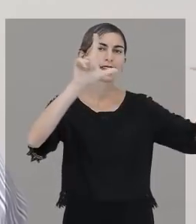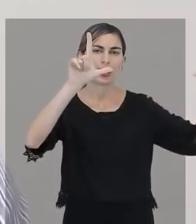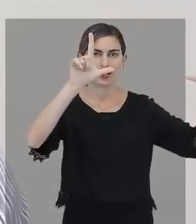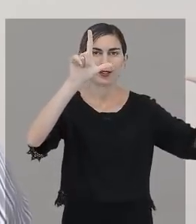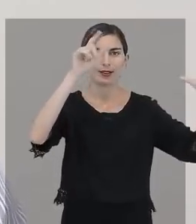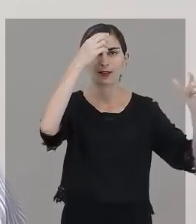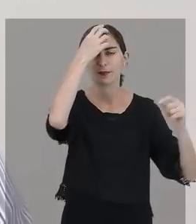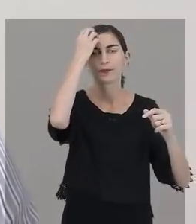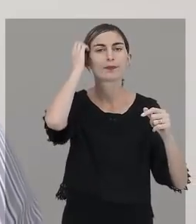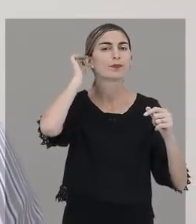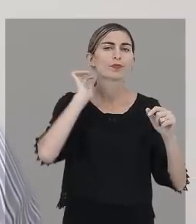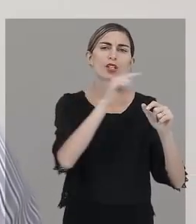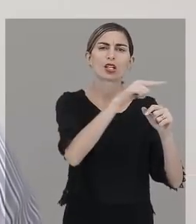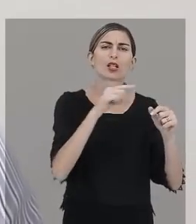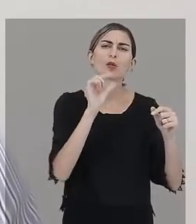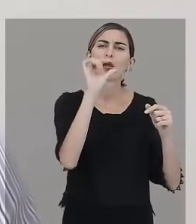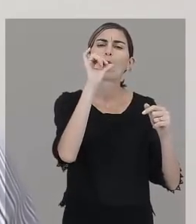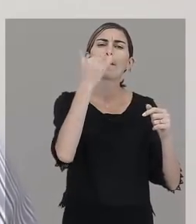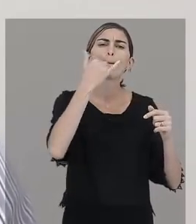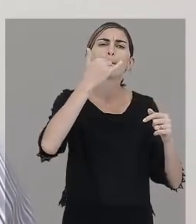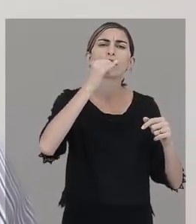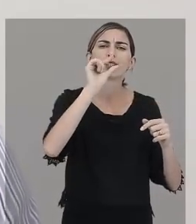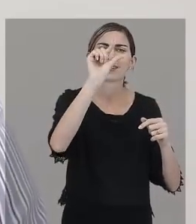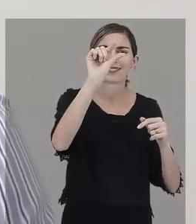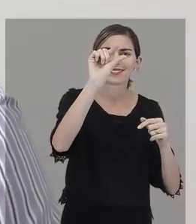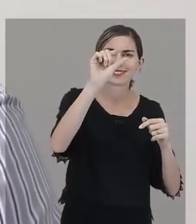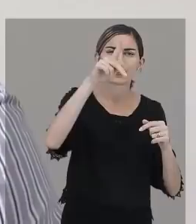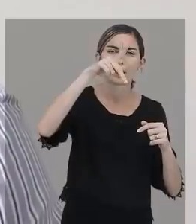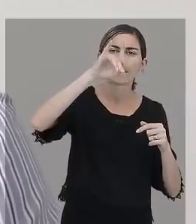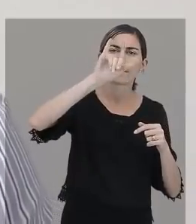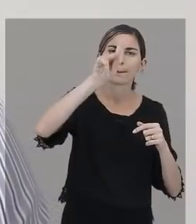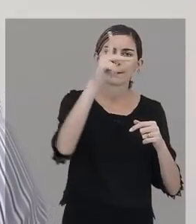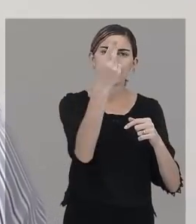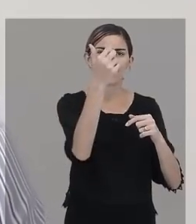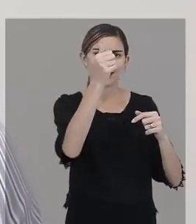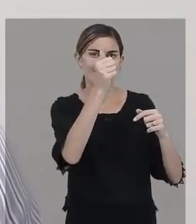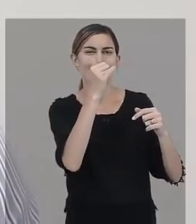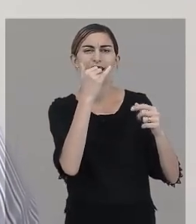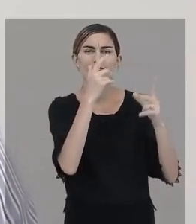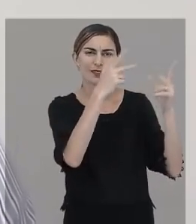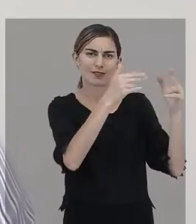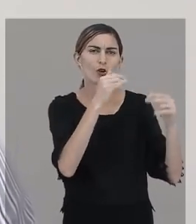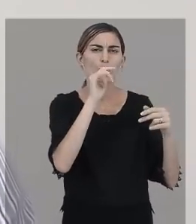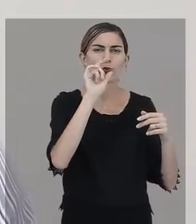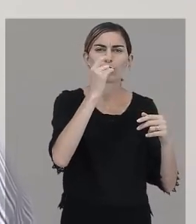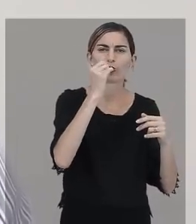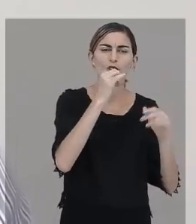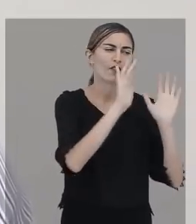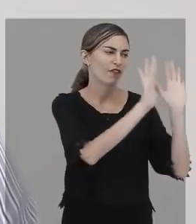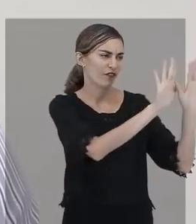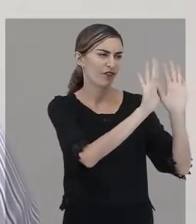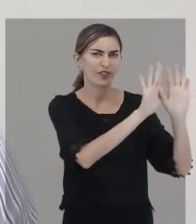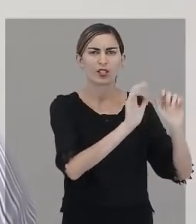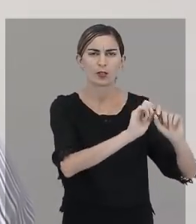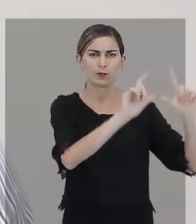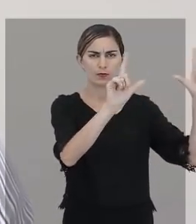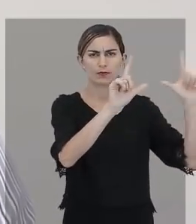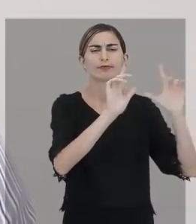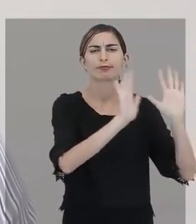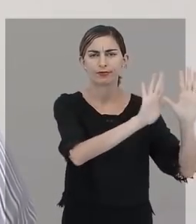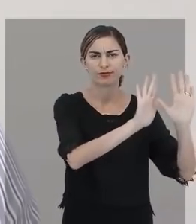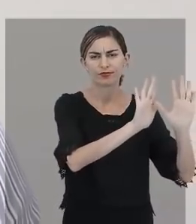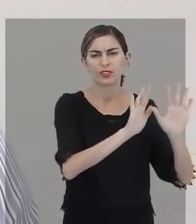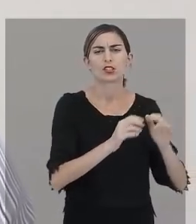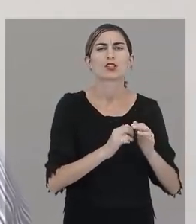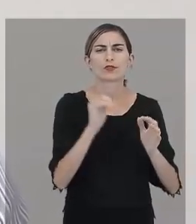Então, e ele tem esse conceito de pilha. O que é esse conceito de pilha? Quando você insere um componente, ele fica lá, né, na sua aplicação, no seu